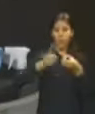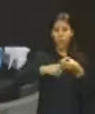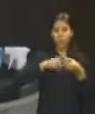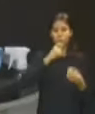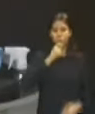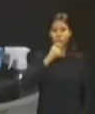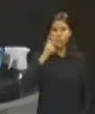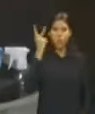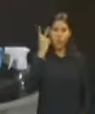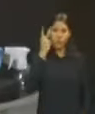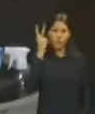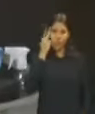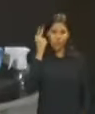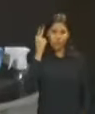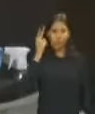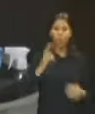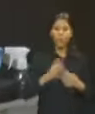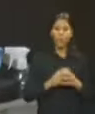normalidade,